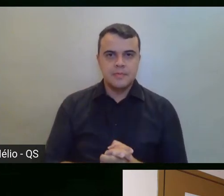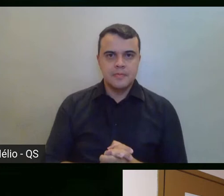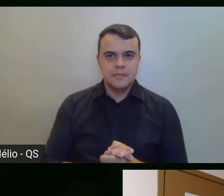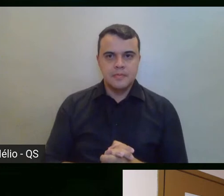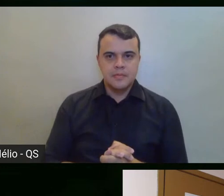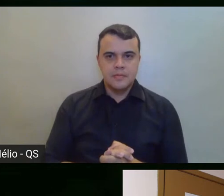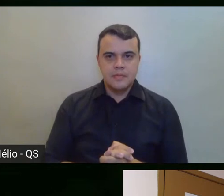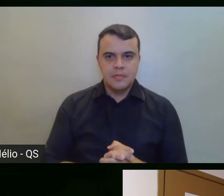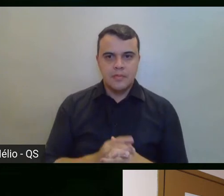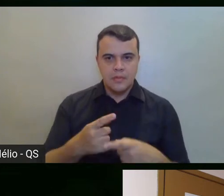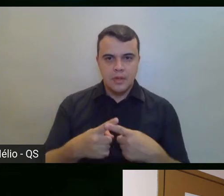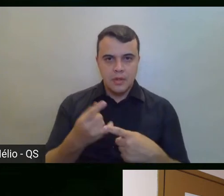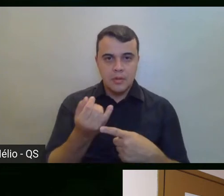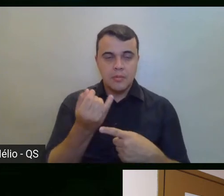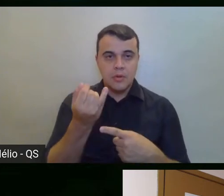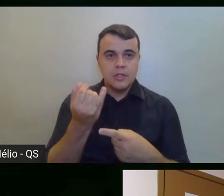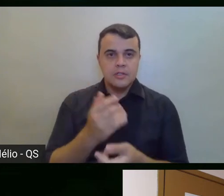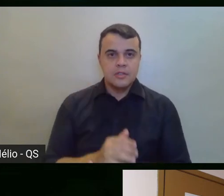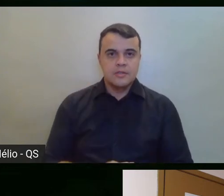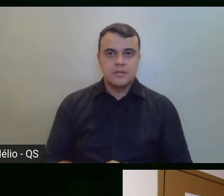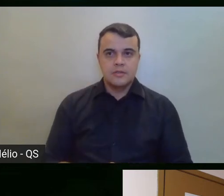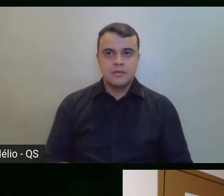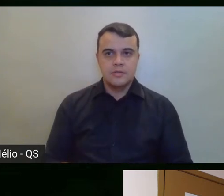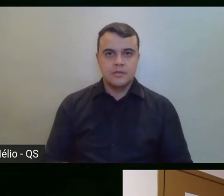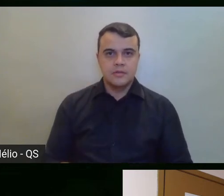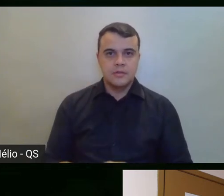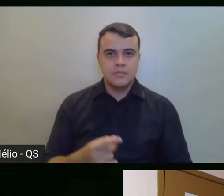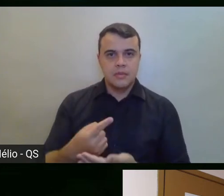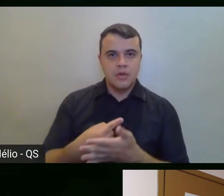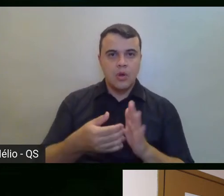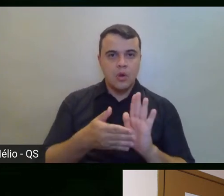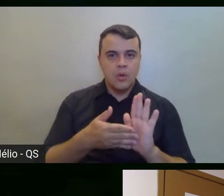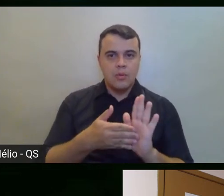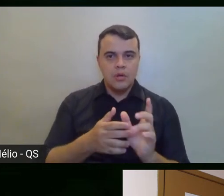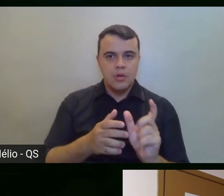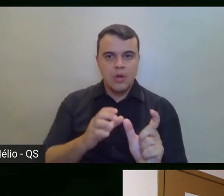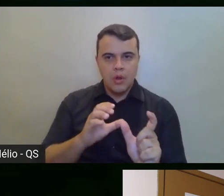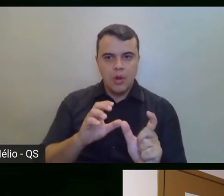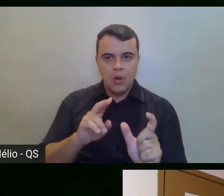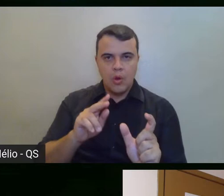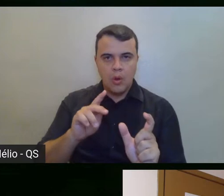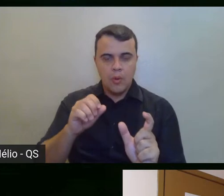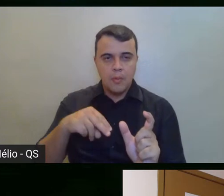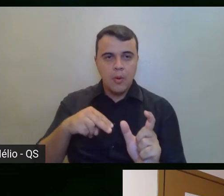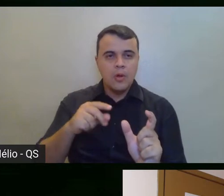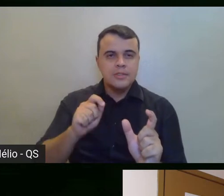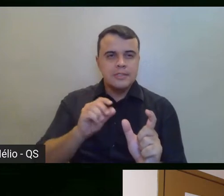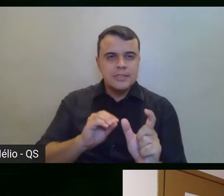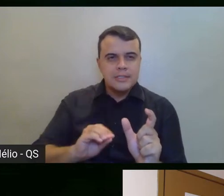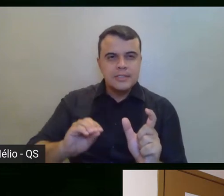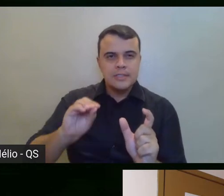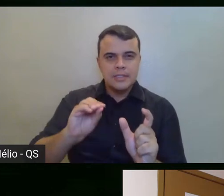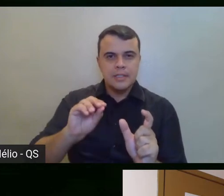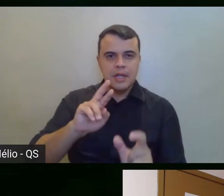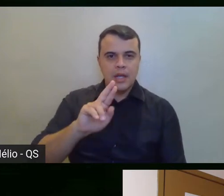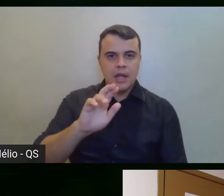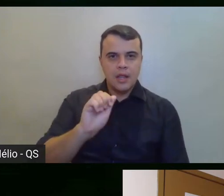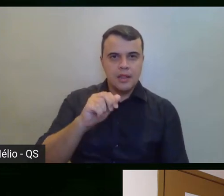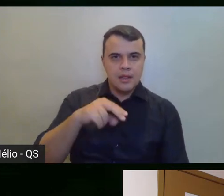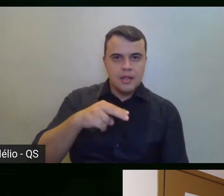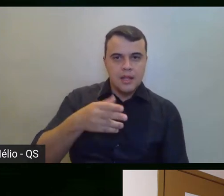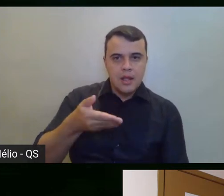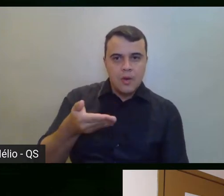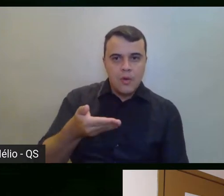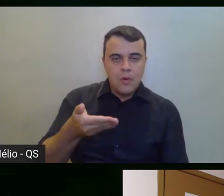isso daí é super importante e daí o pessoal tá me cobrando aqui o cupom né Então deixa eu pegar um cupom aqui do Renan que hoje